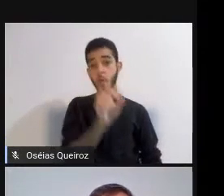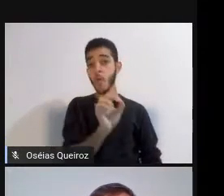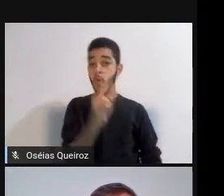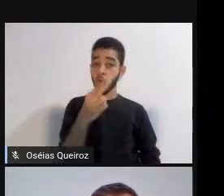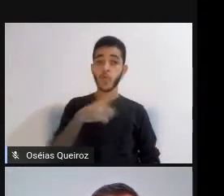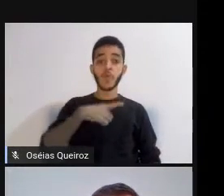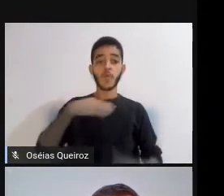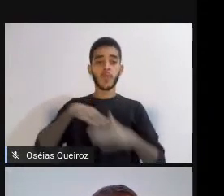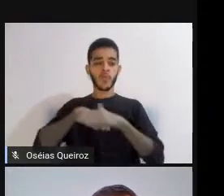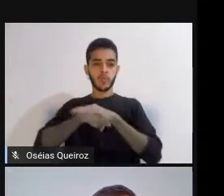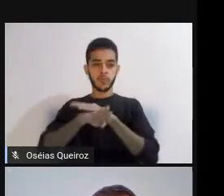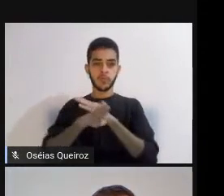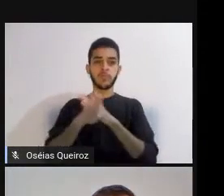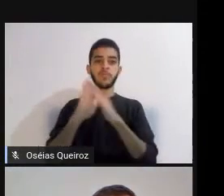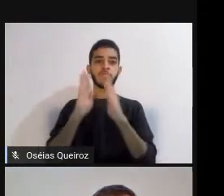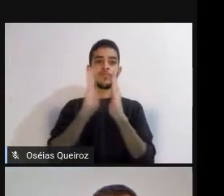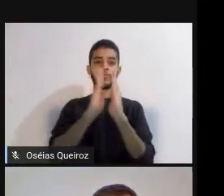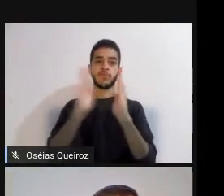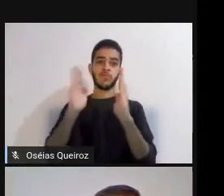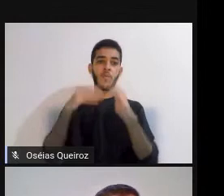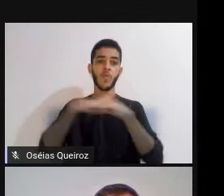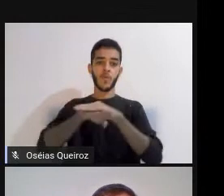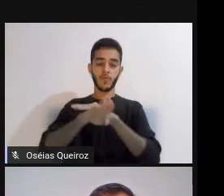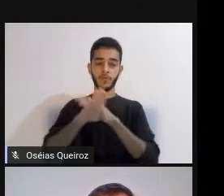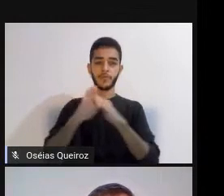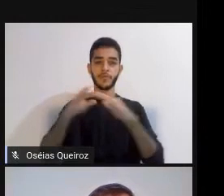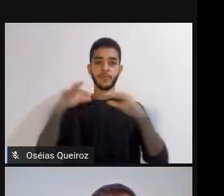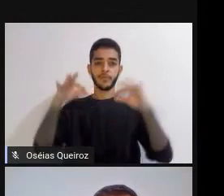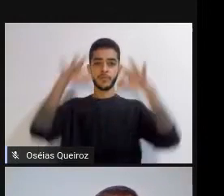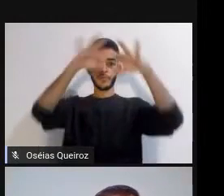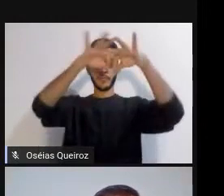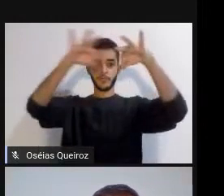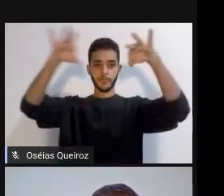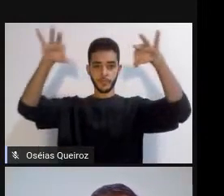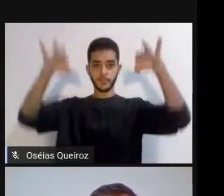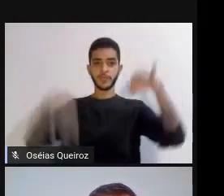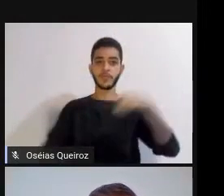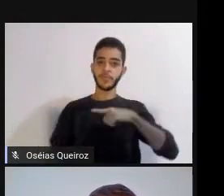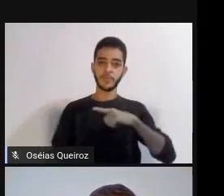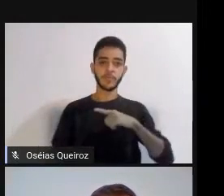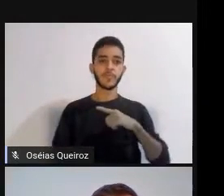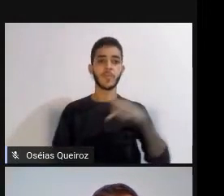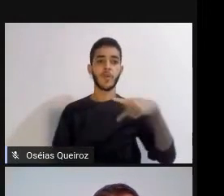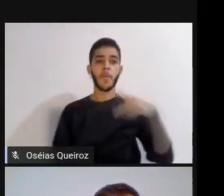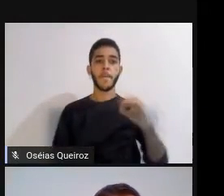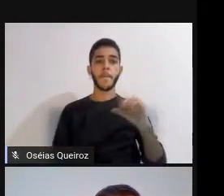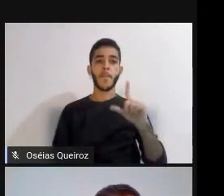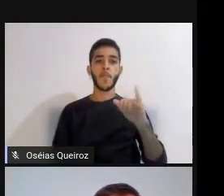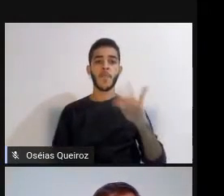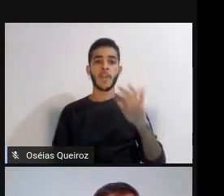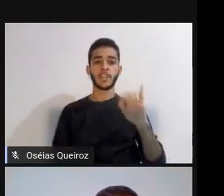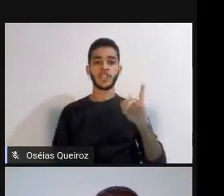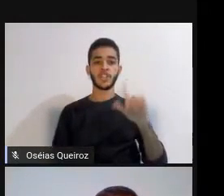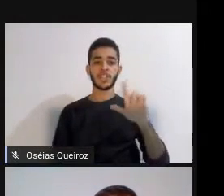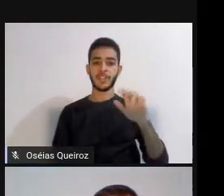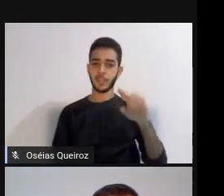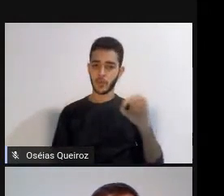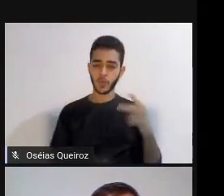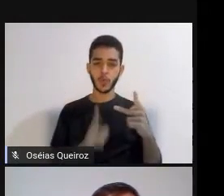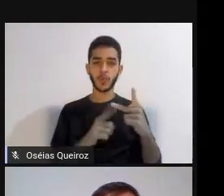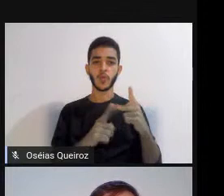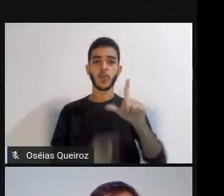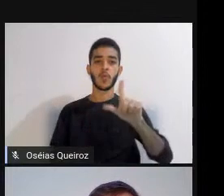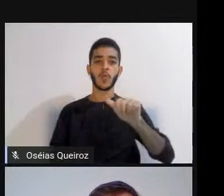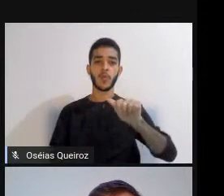São aquelas roupas feitas a partir de polietileno, lycra, chiffon, enfim, existe uma